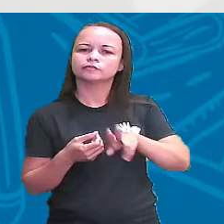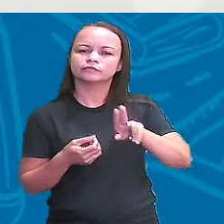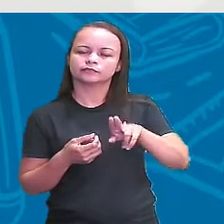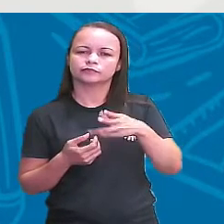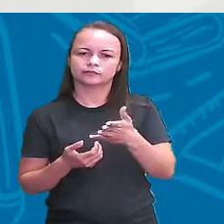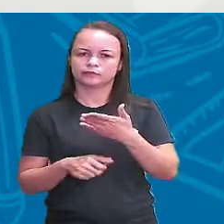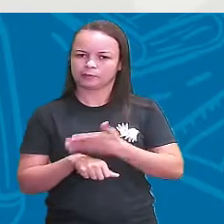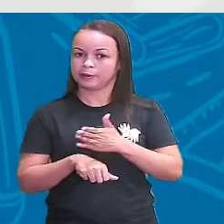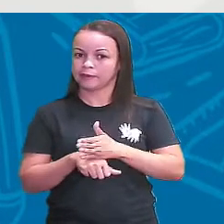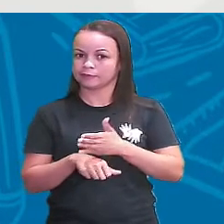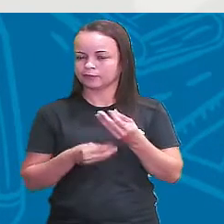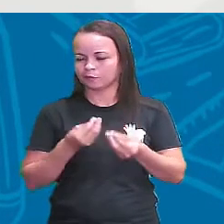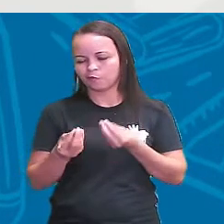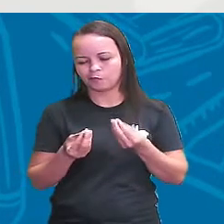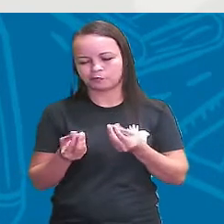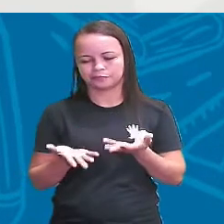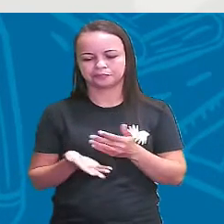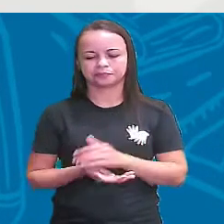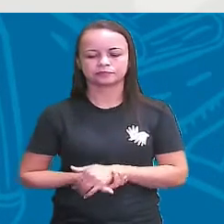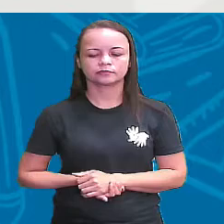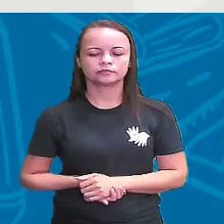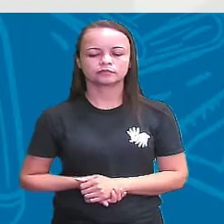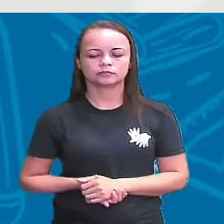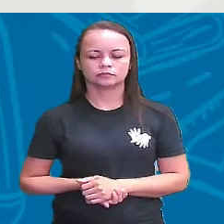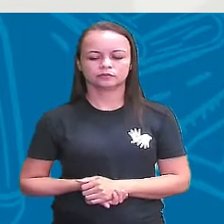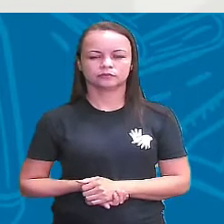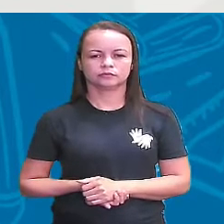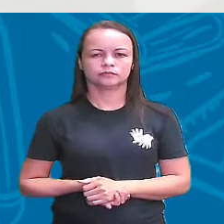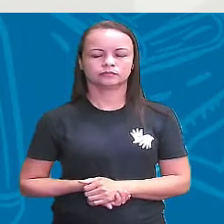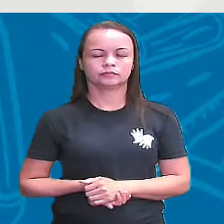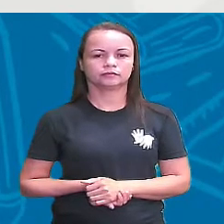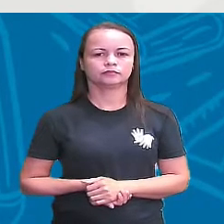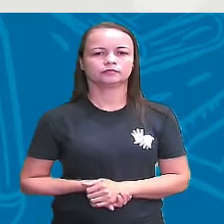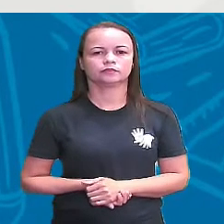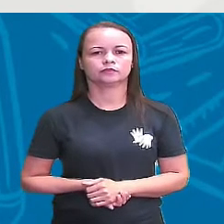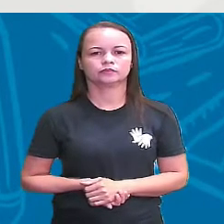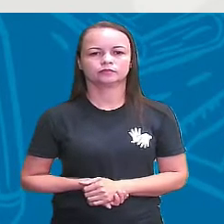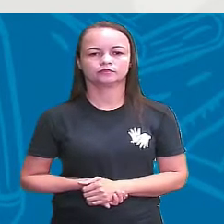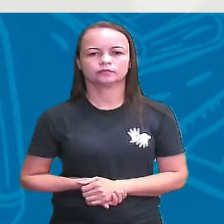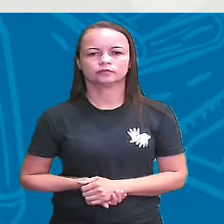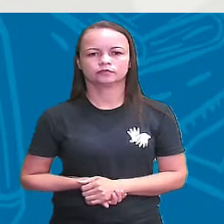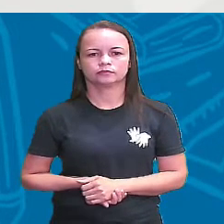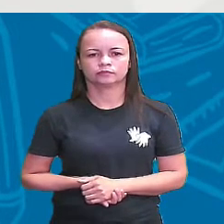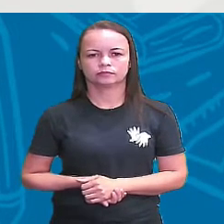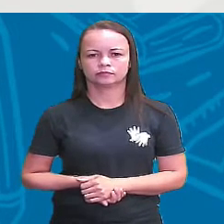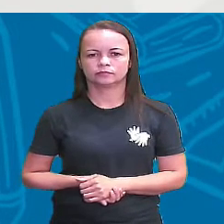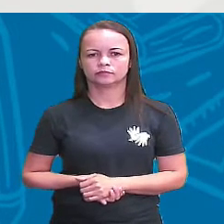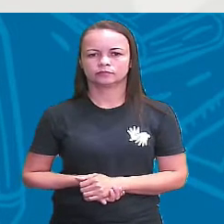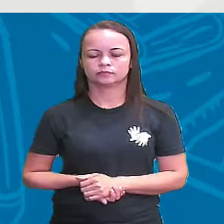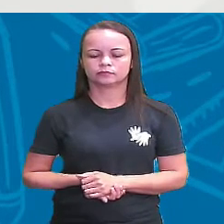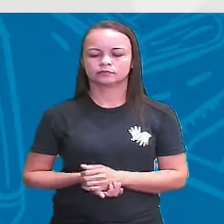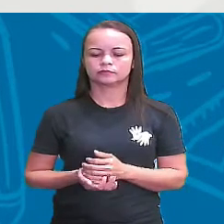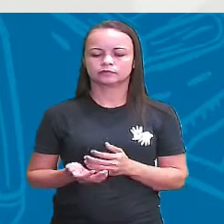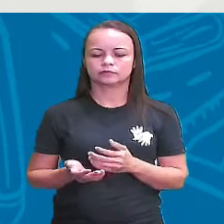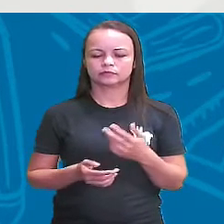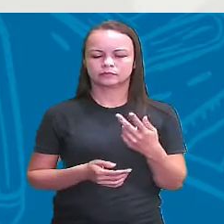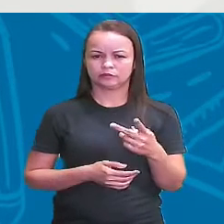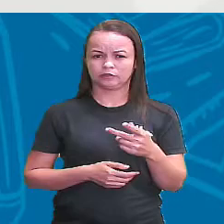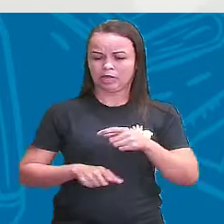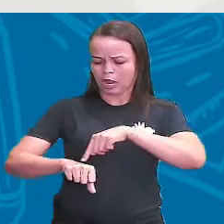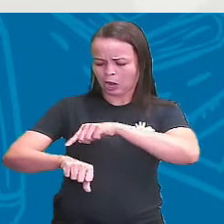né? Na prática, como é que a gente faz isso? Aí eu pergunto, ¿no llevas el reloj? Não estás com